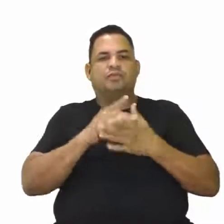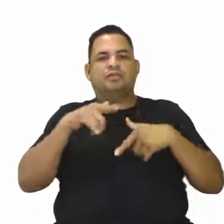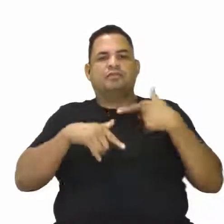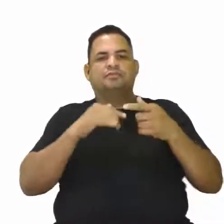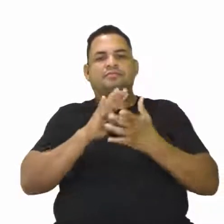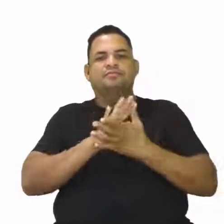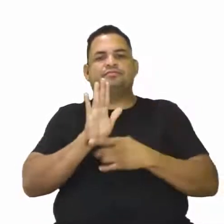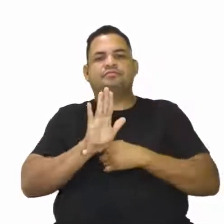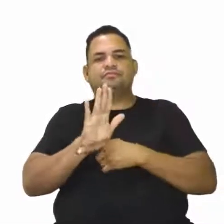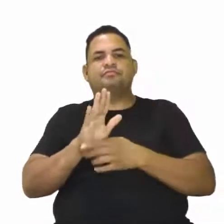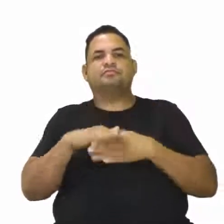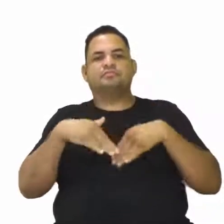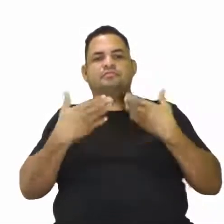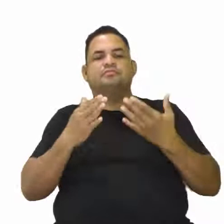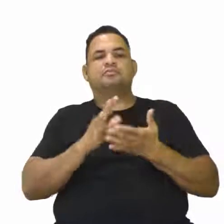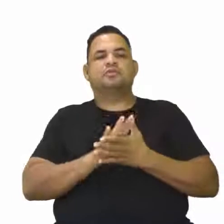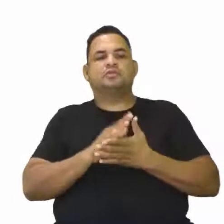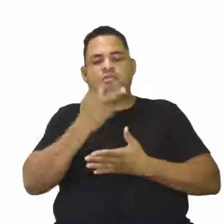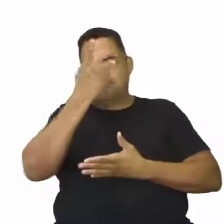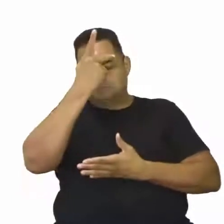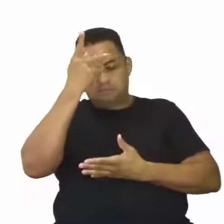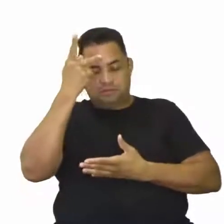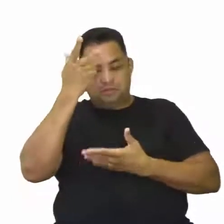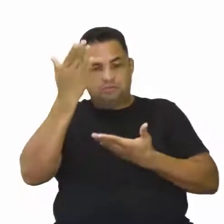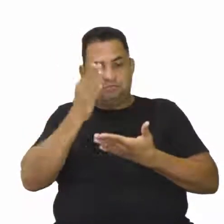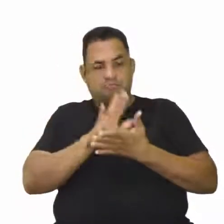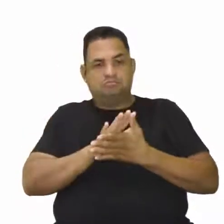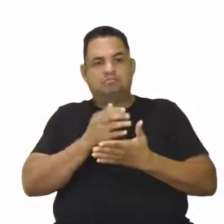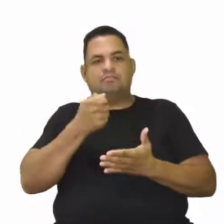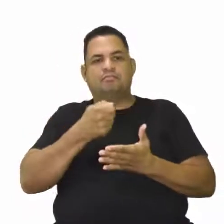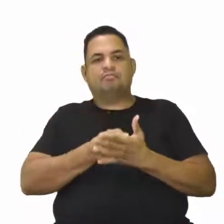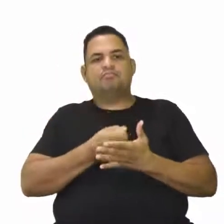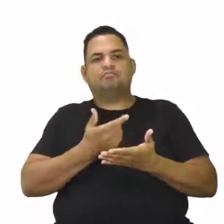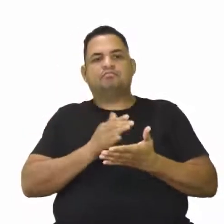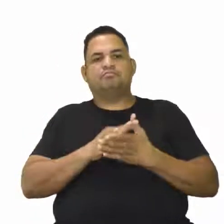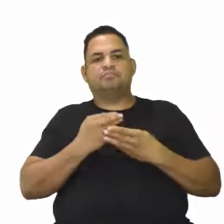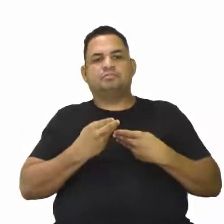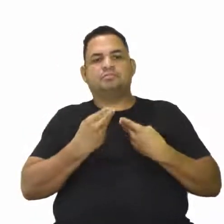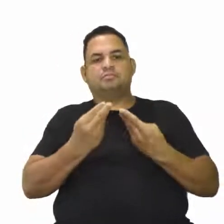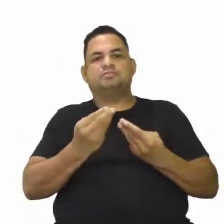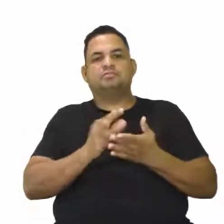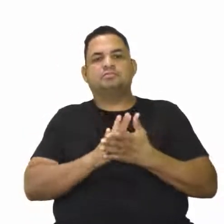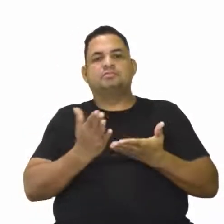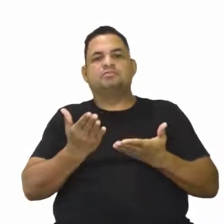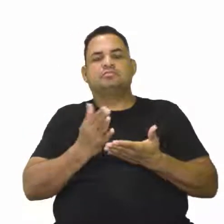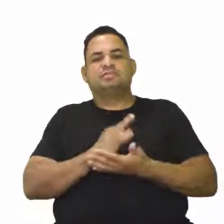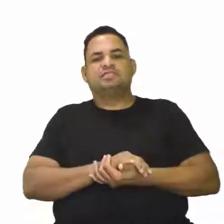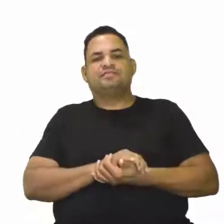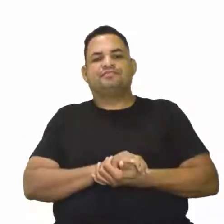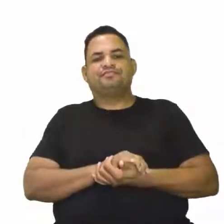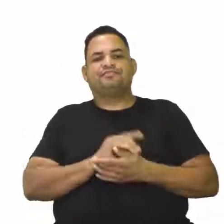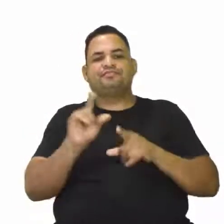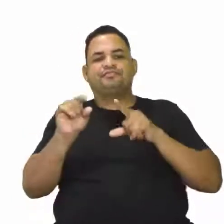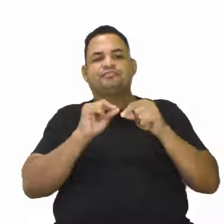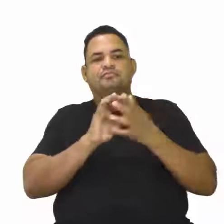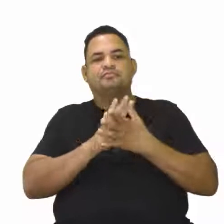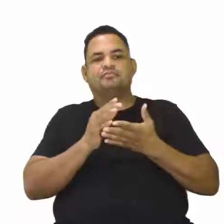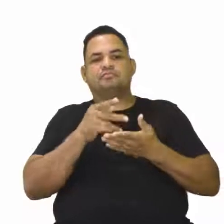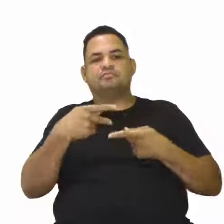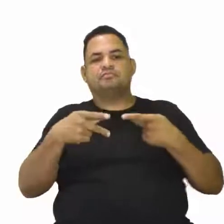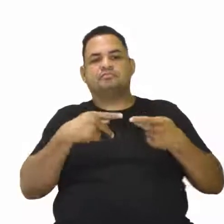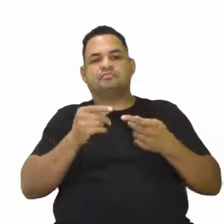solidária ocorre quando o contribuinte... delega ao governo o destino de seus impostos. Escolhe projetos que